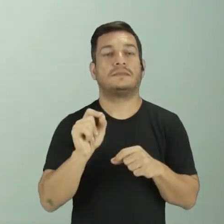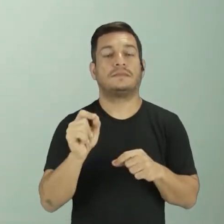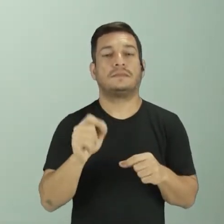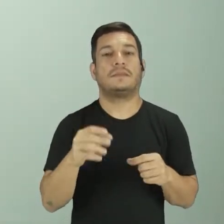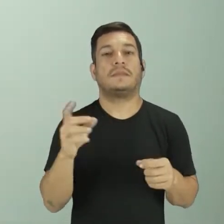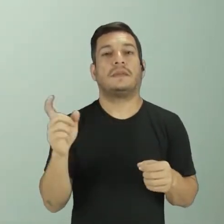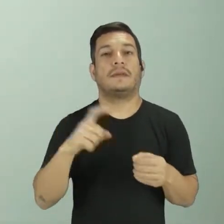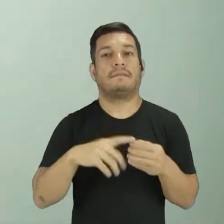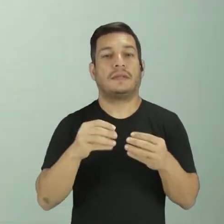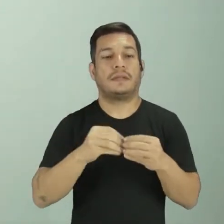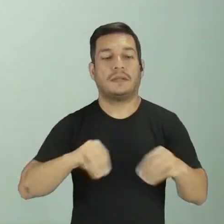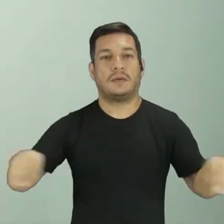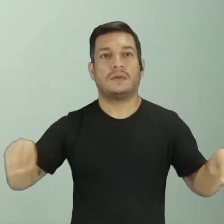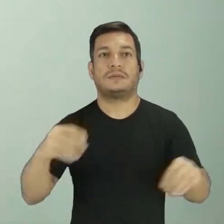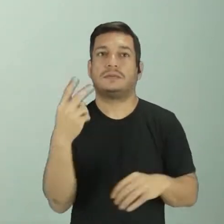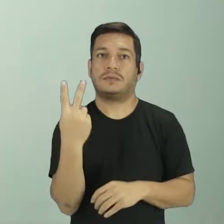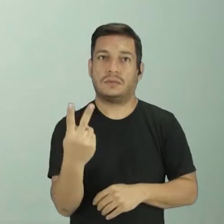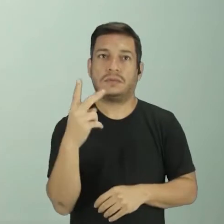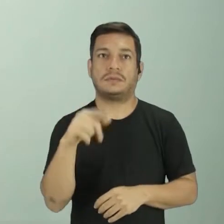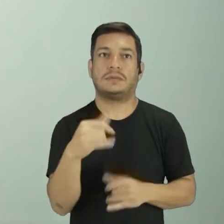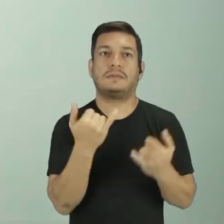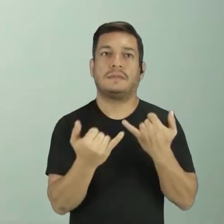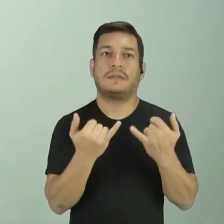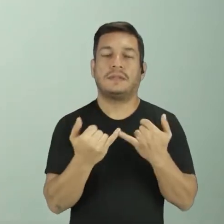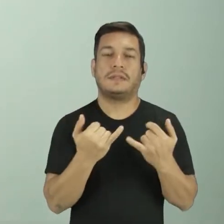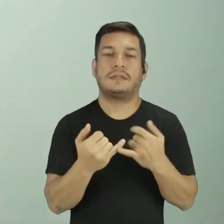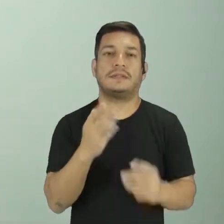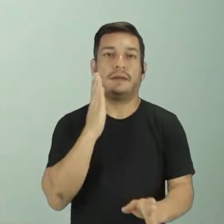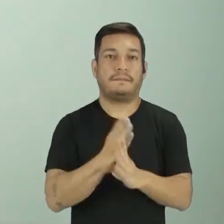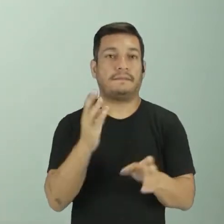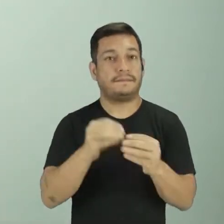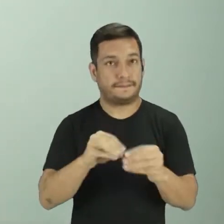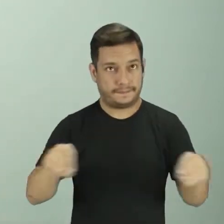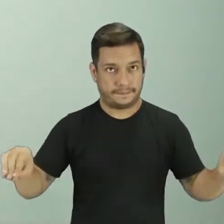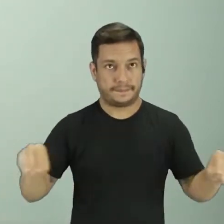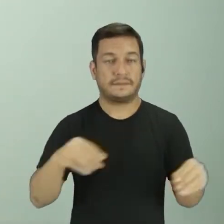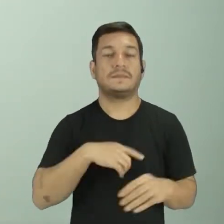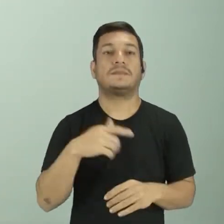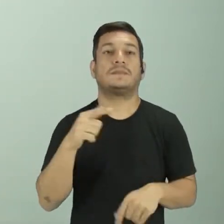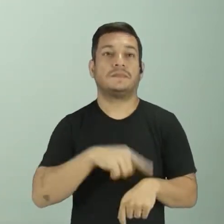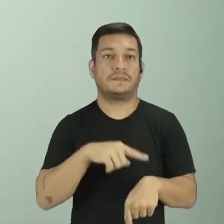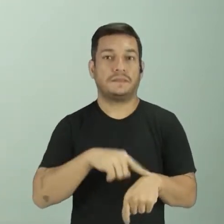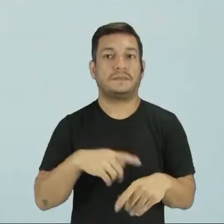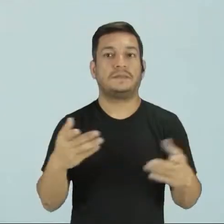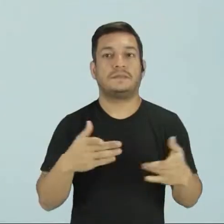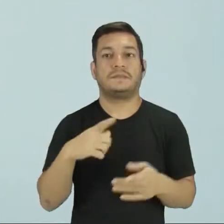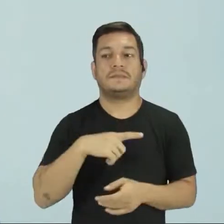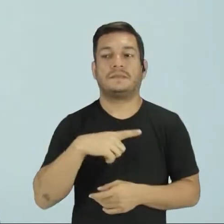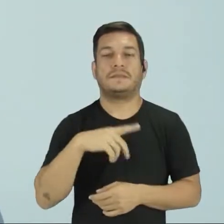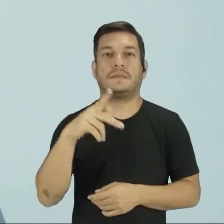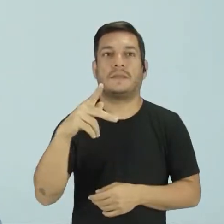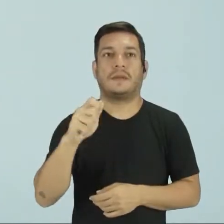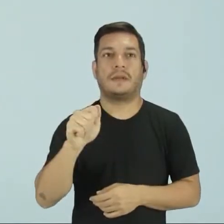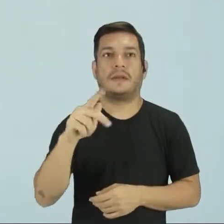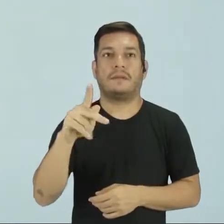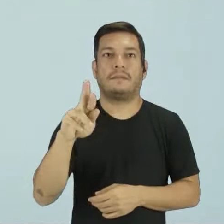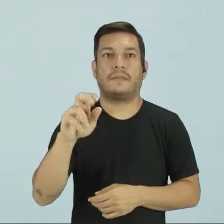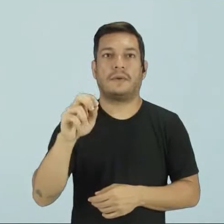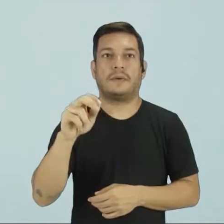meiose 2, que é extremamente semelhante à mitose. E nesse segundo momento, nós vamos ter a prófase 2,